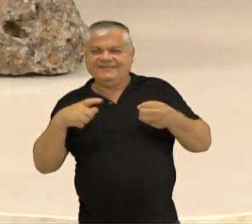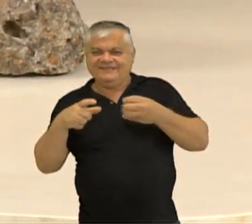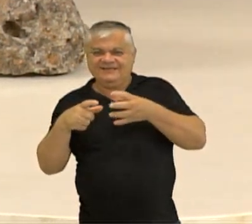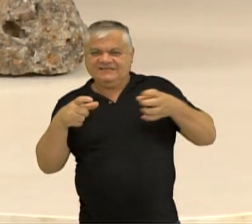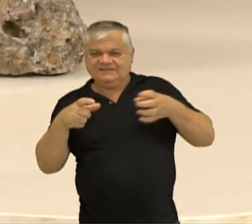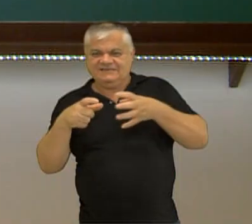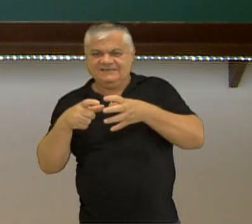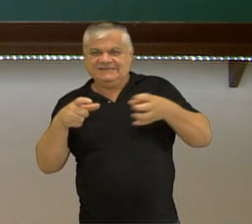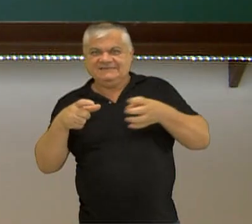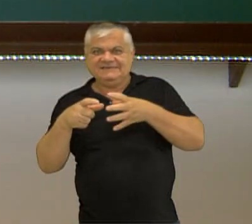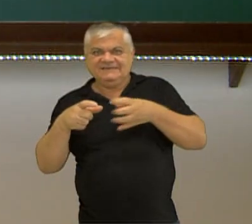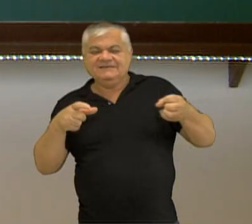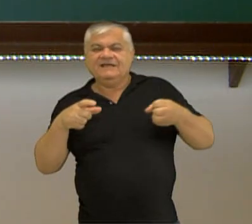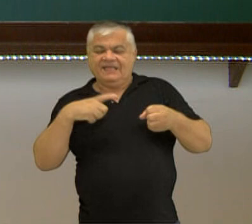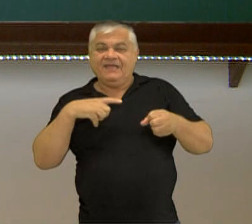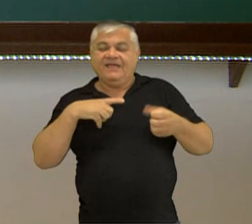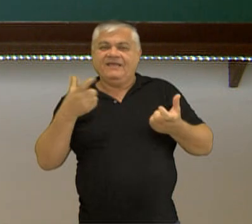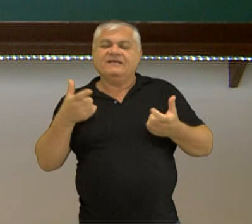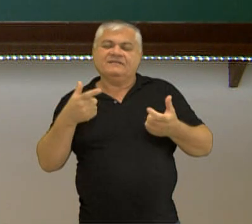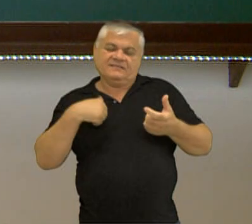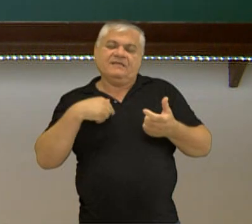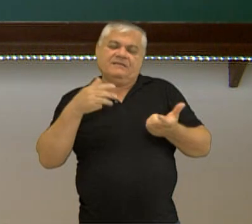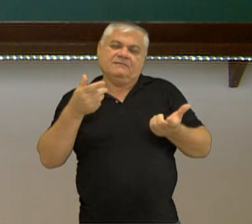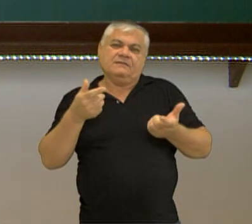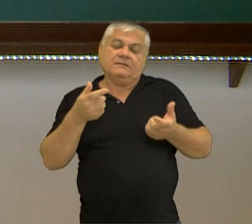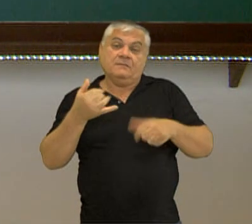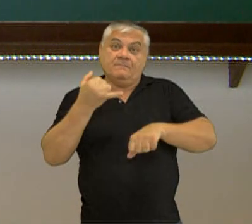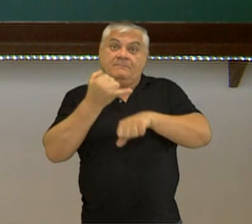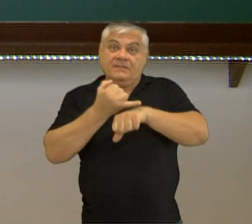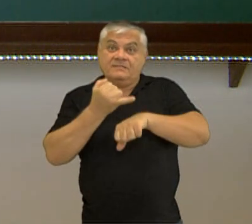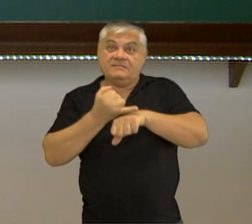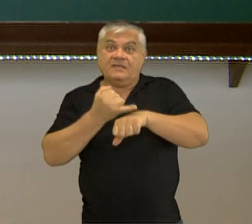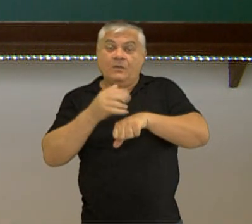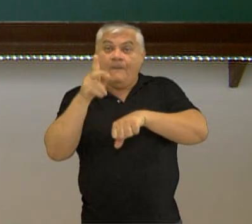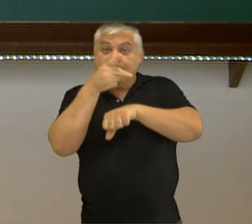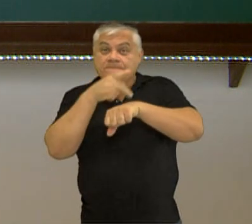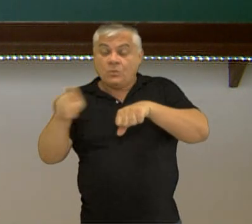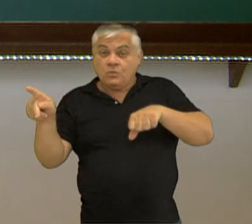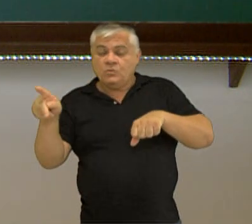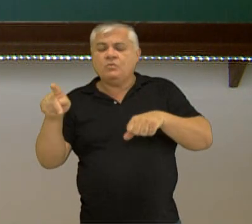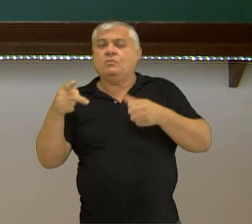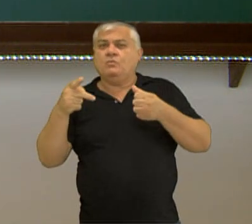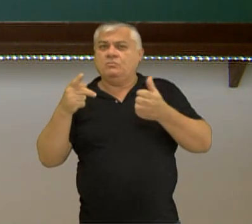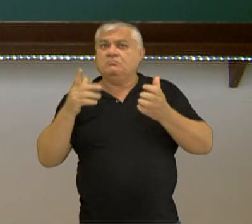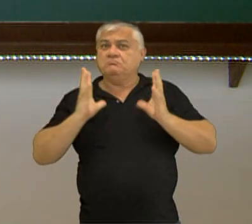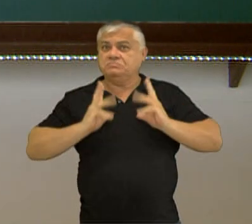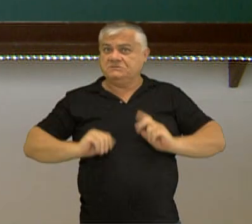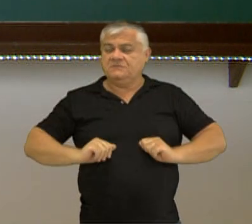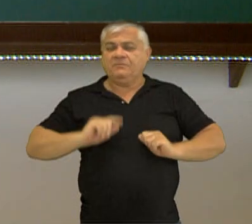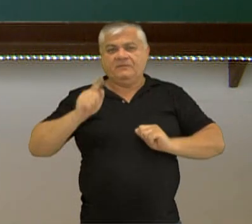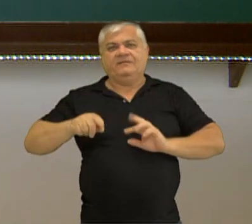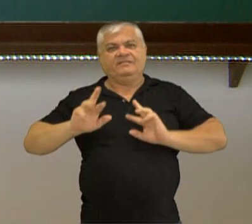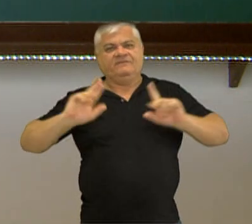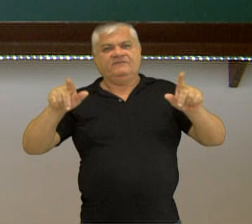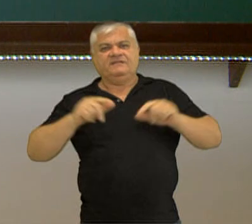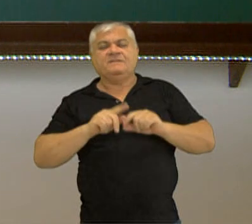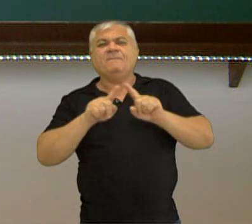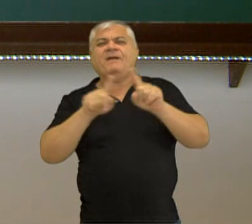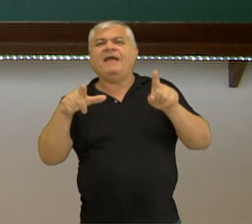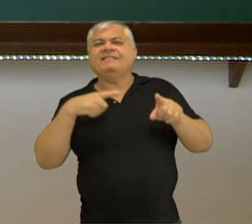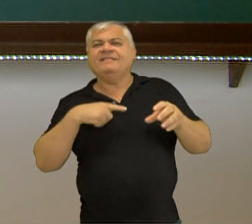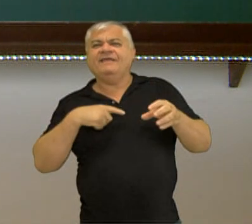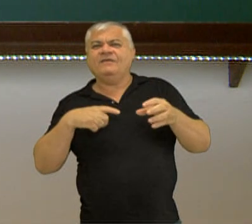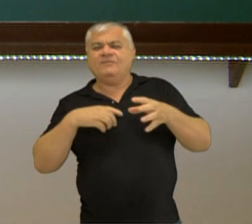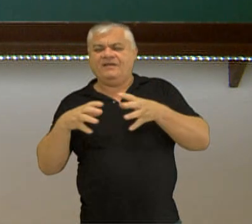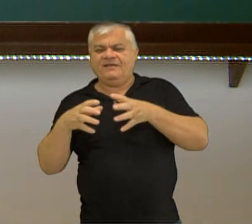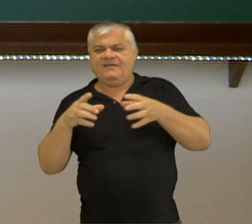não tão forte como um metal puro e bruto, mas a gente percebe que existe uma